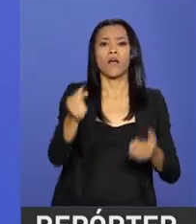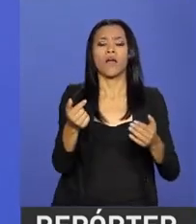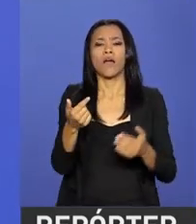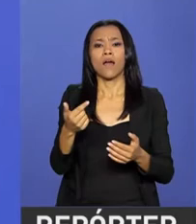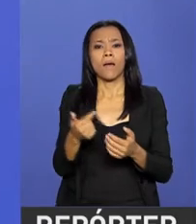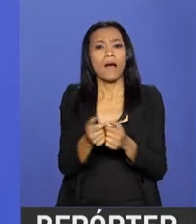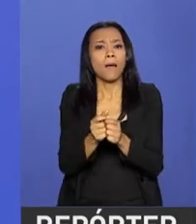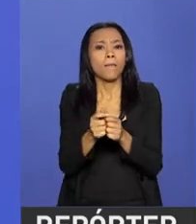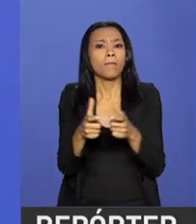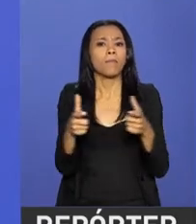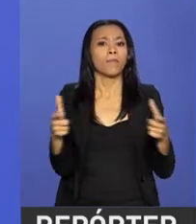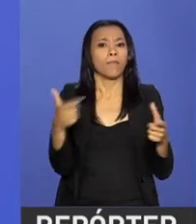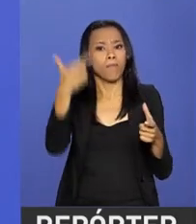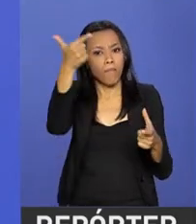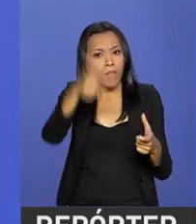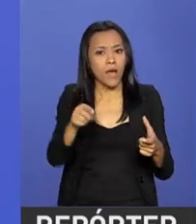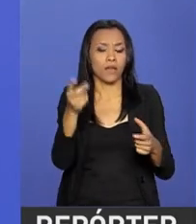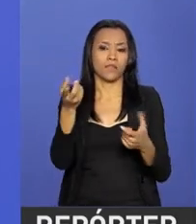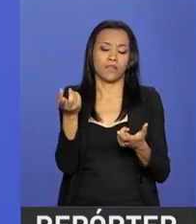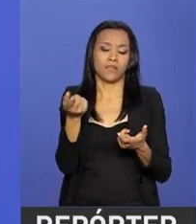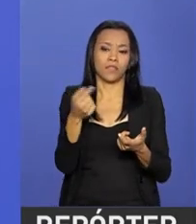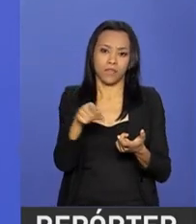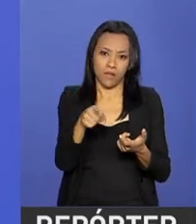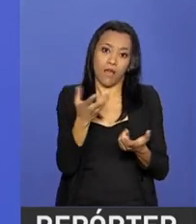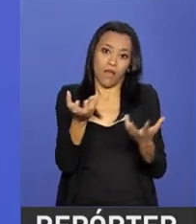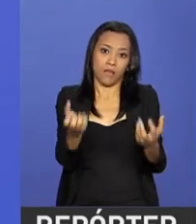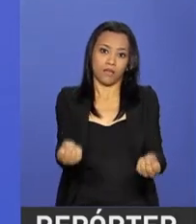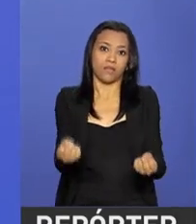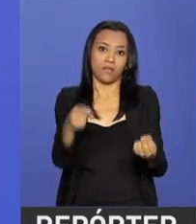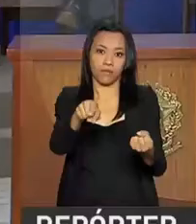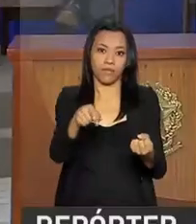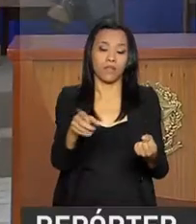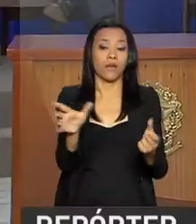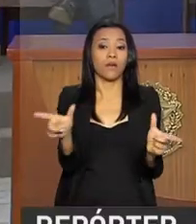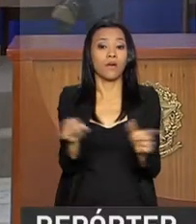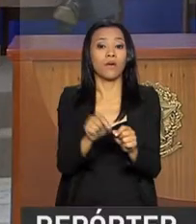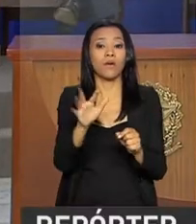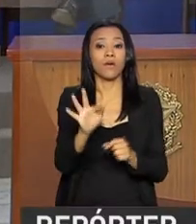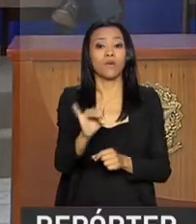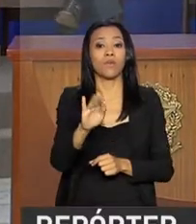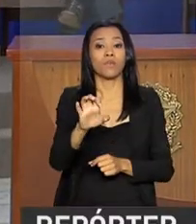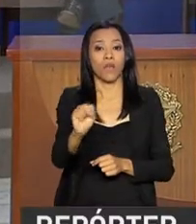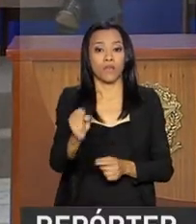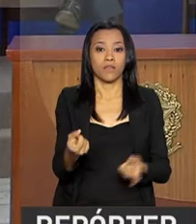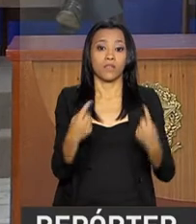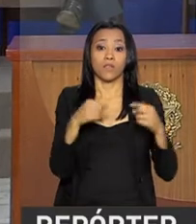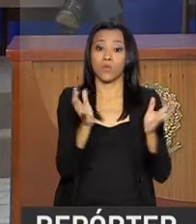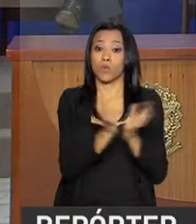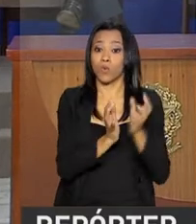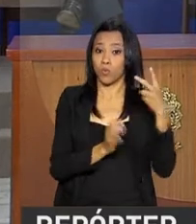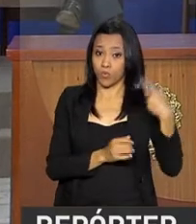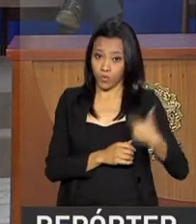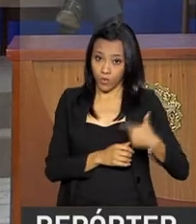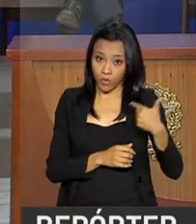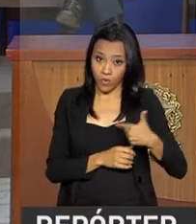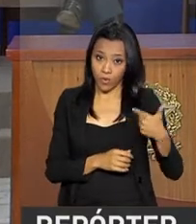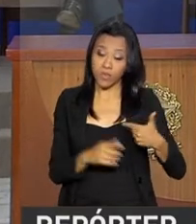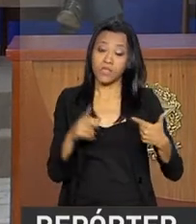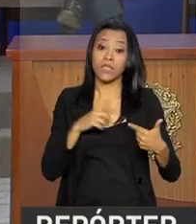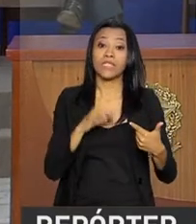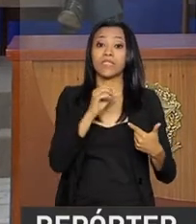atuação no crédito estudantil que é uma coisa positiva a modalidade 2 do fiéis vai contar com r